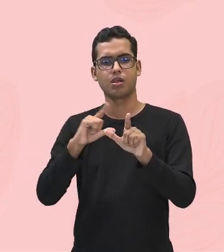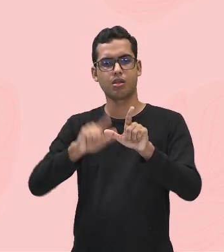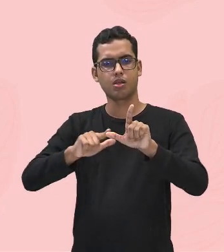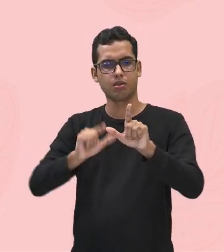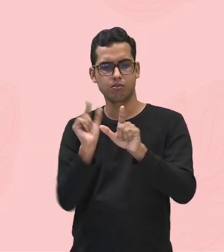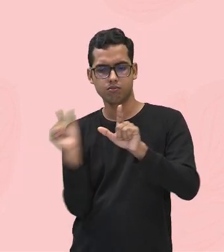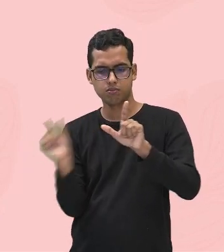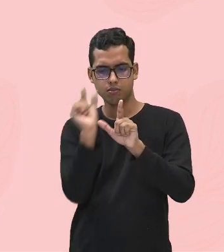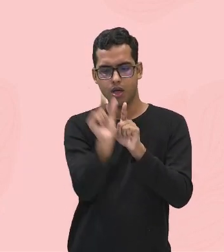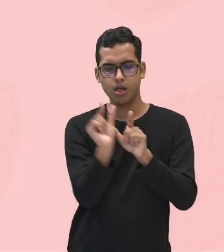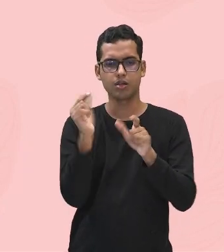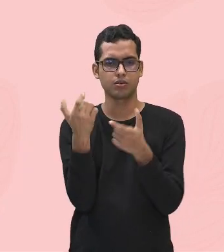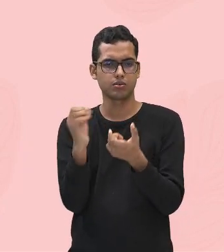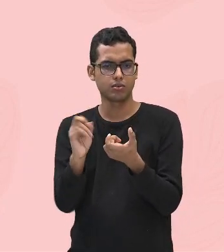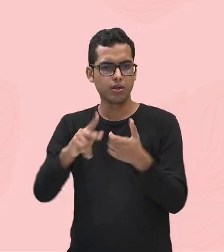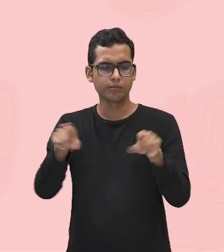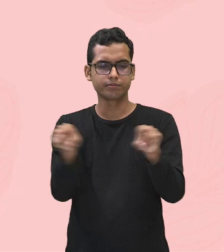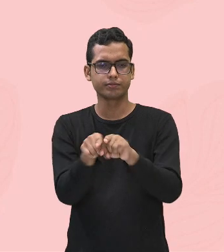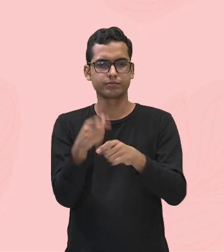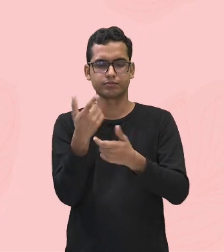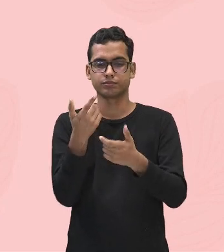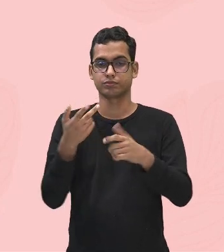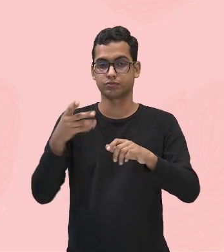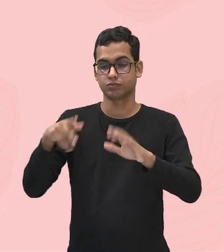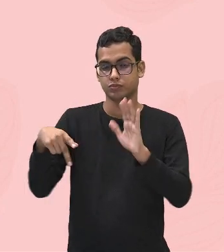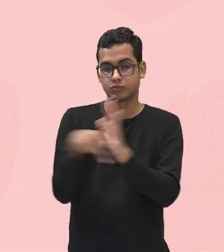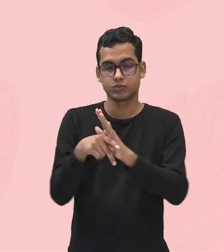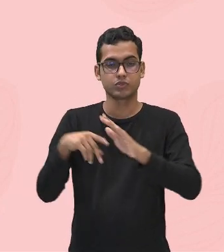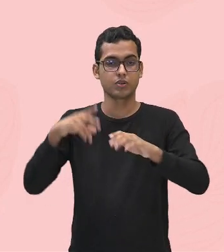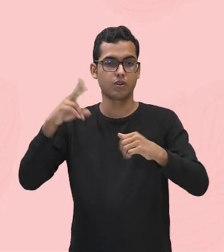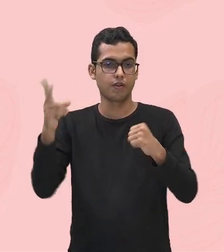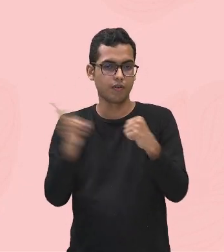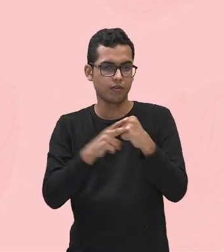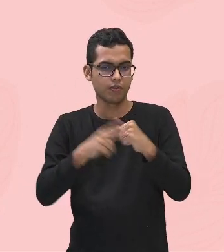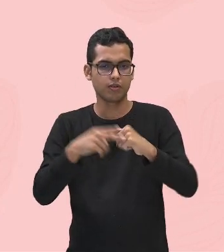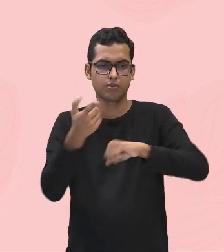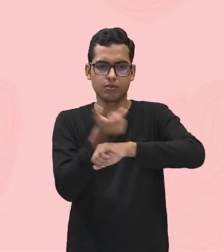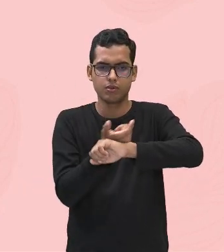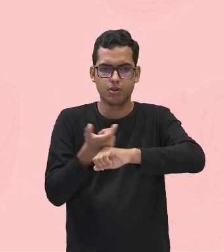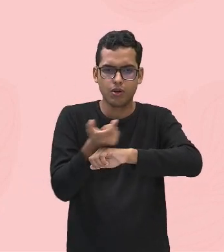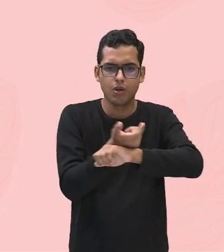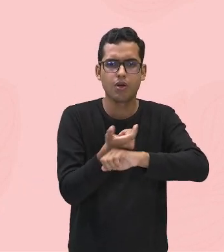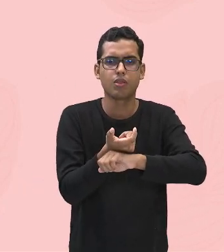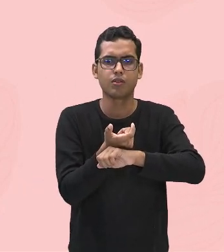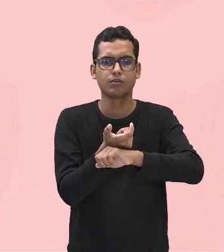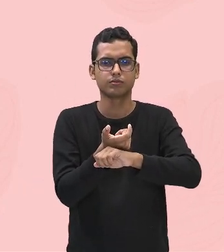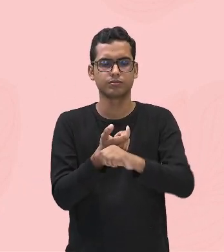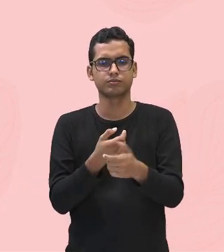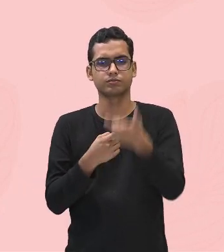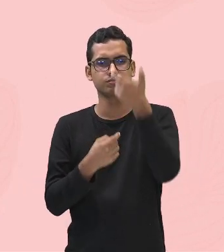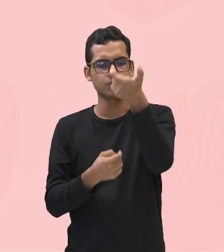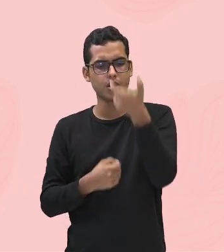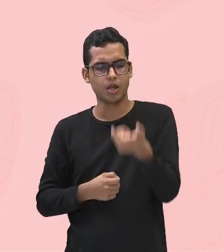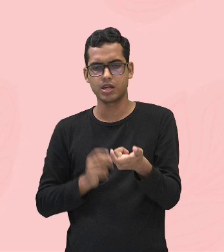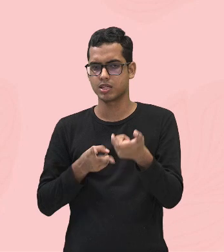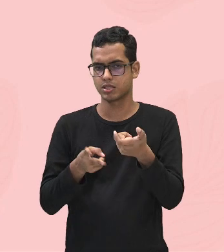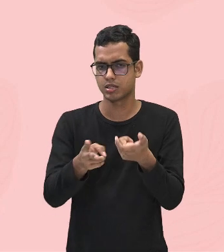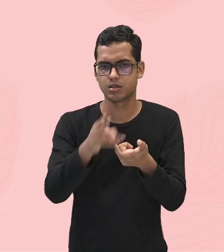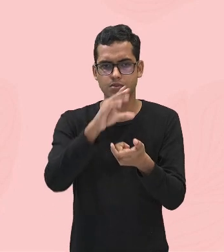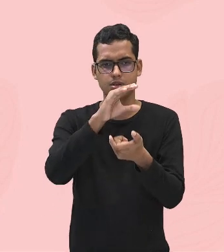verbo regular, a raiz ela sempre se repetirá, não terá aí